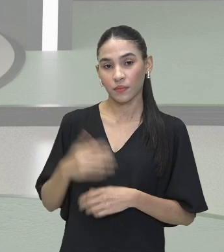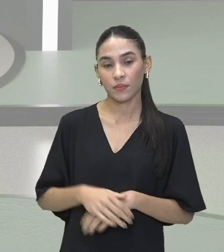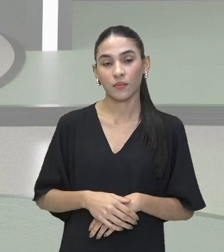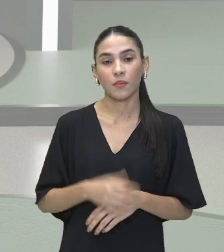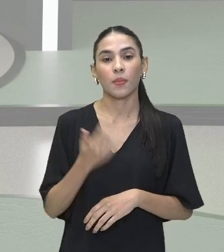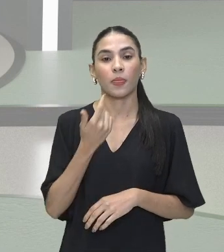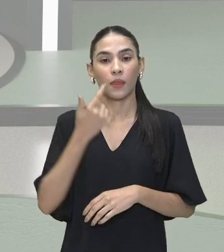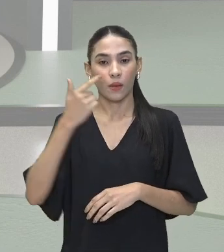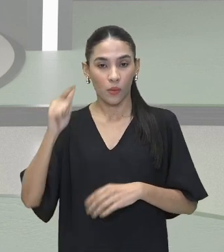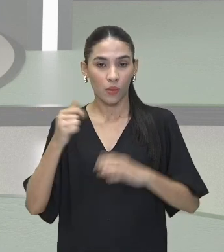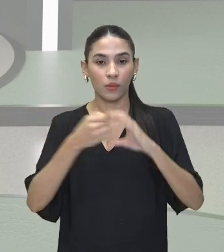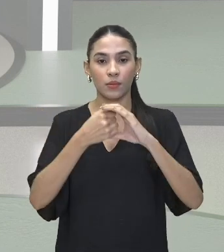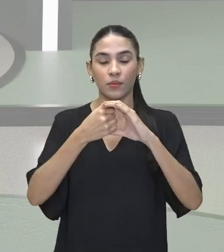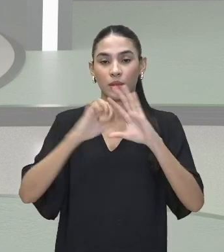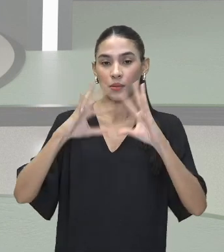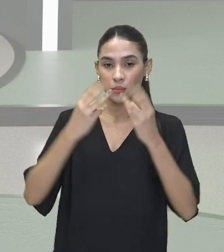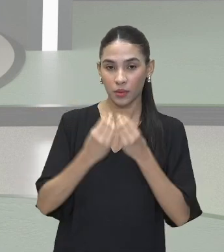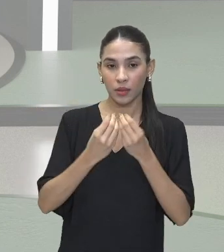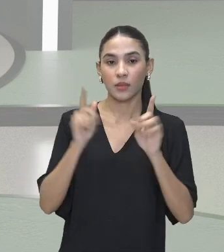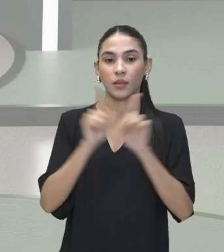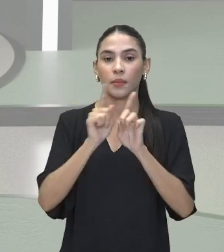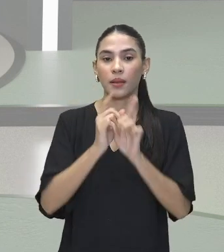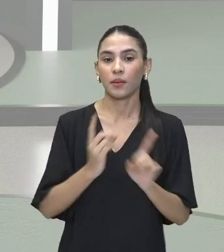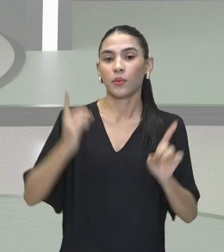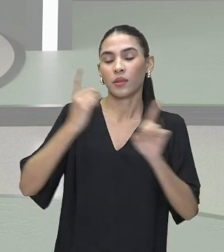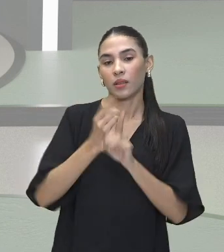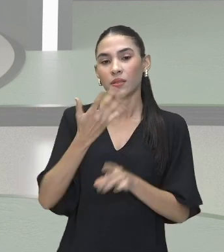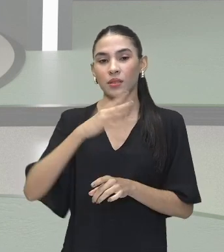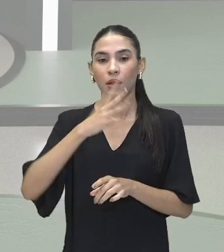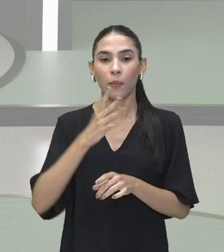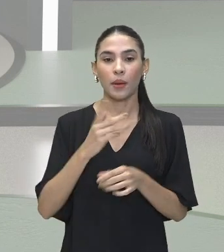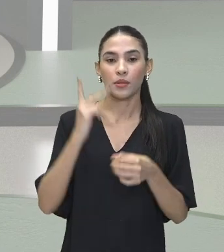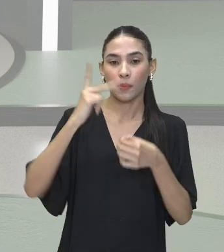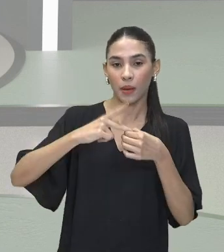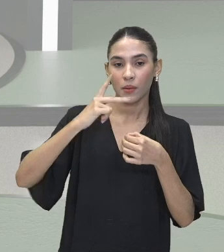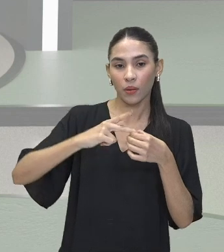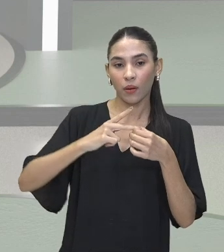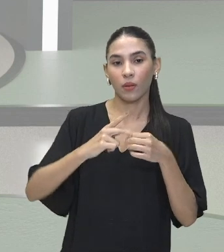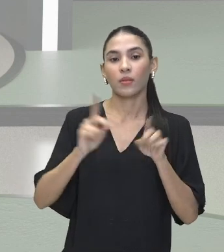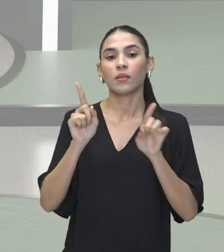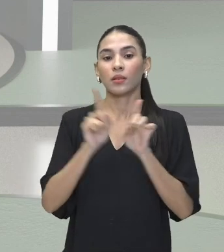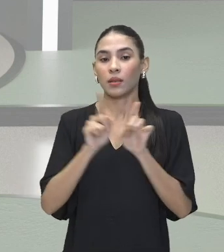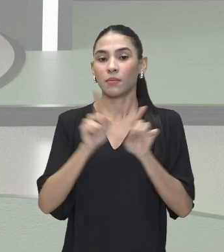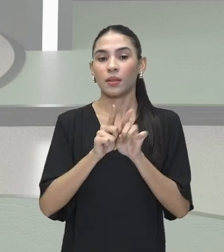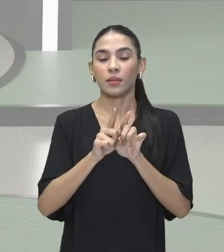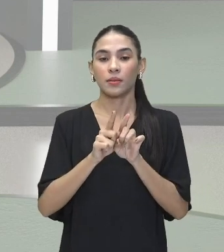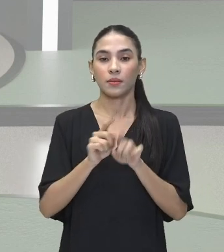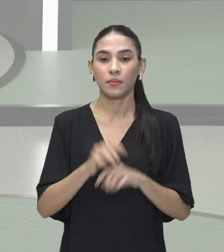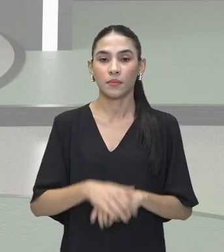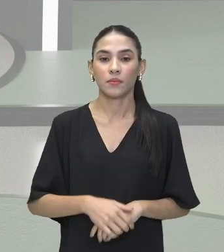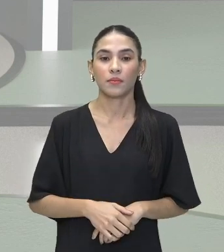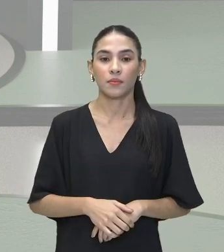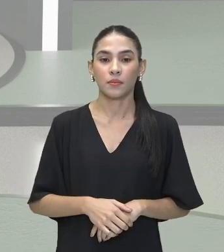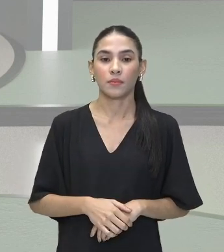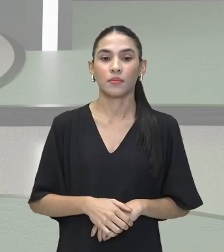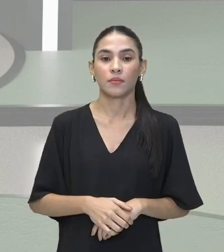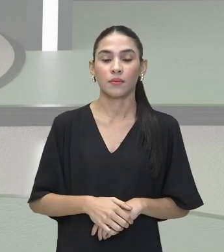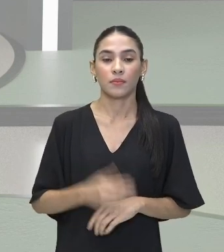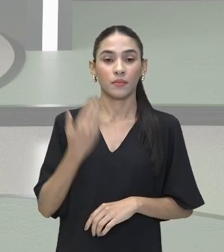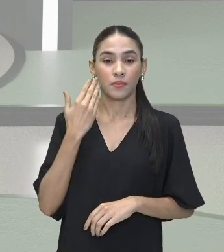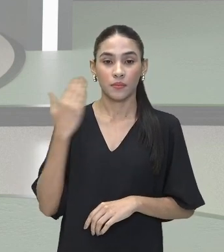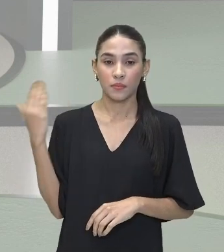Os ciclenos, que são encontrados geralmente no petróleo, eles são encontrados geralmente no petróleo, nos solventes,